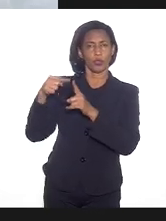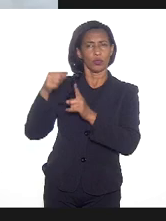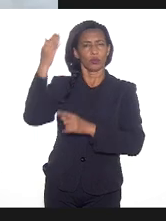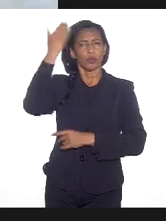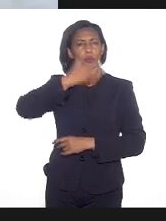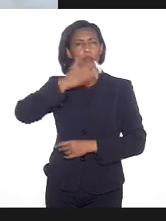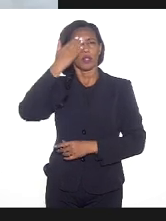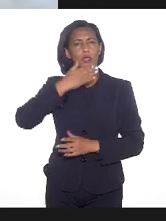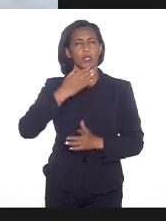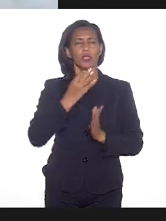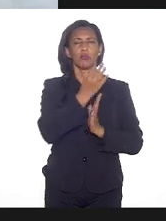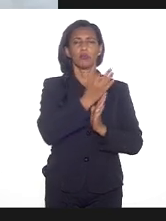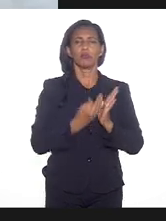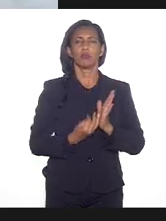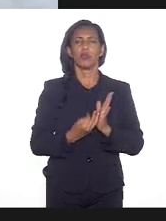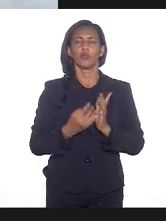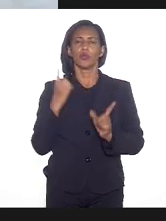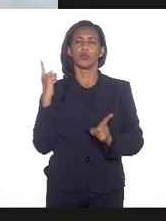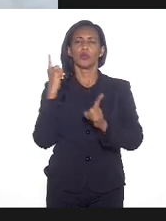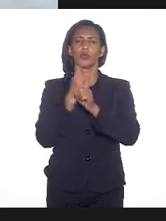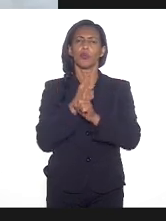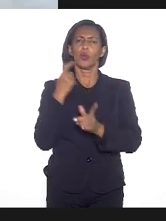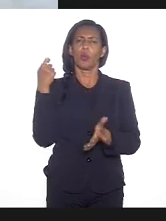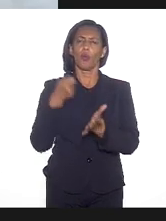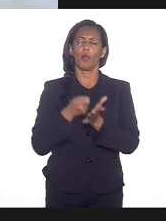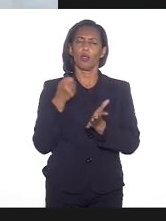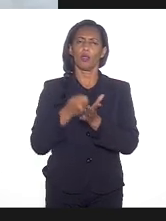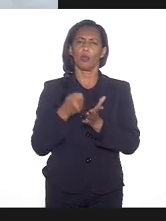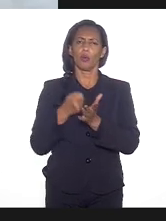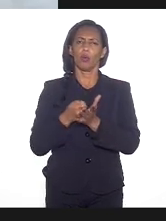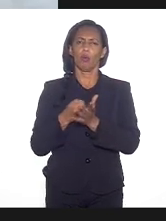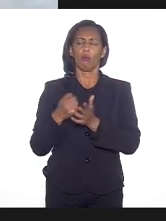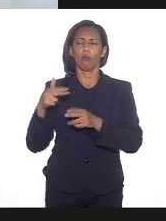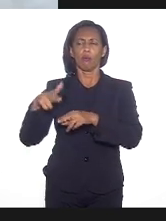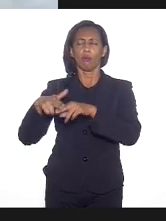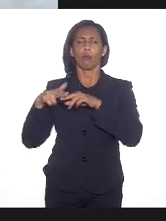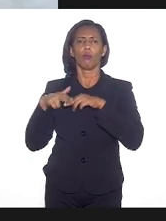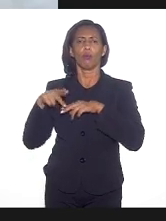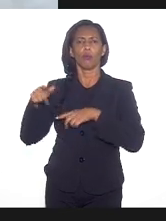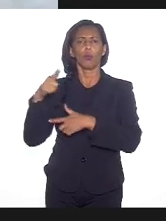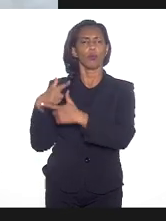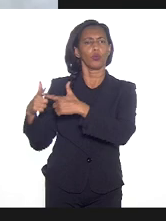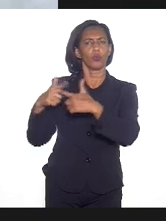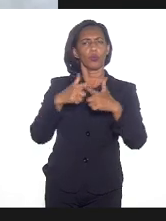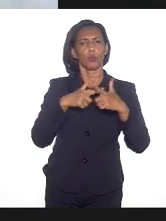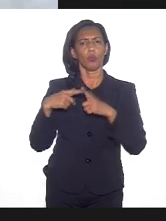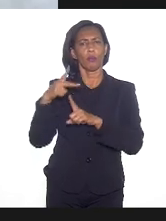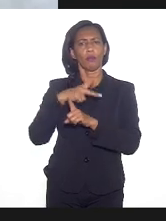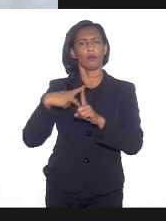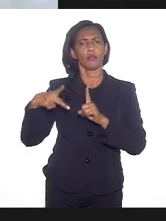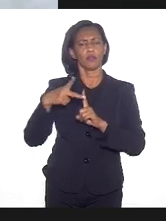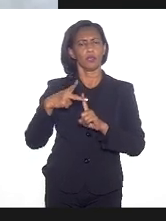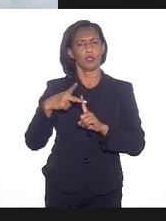presente relatório foi descobrir com rigor as causas da problemática previdenciária, mesmo que